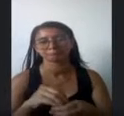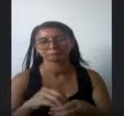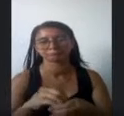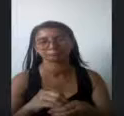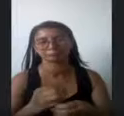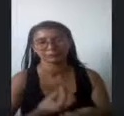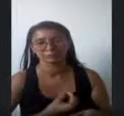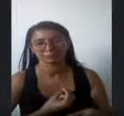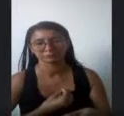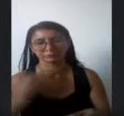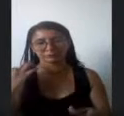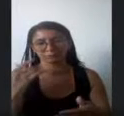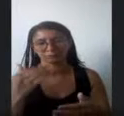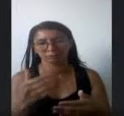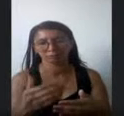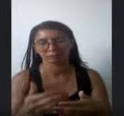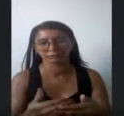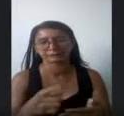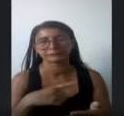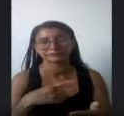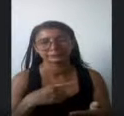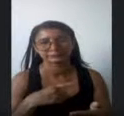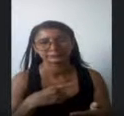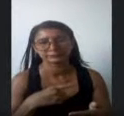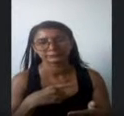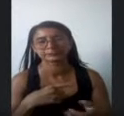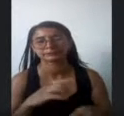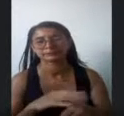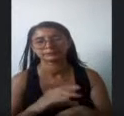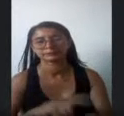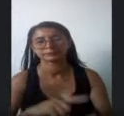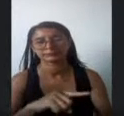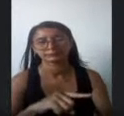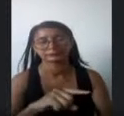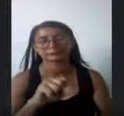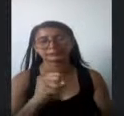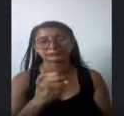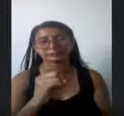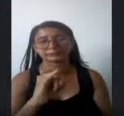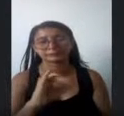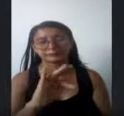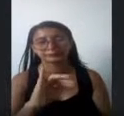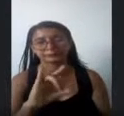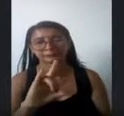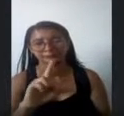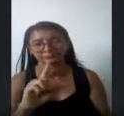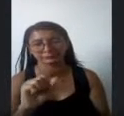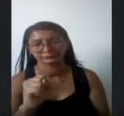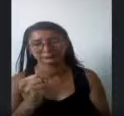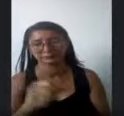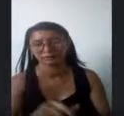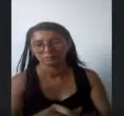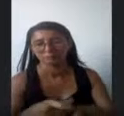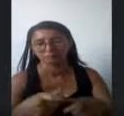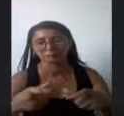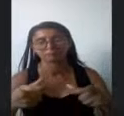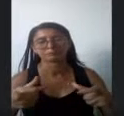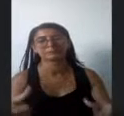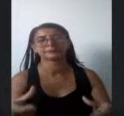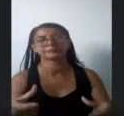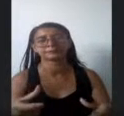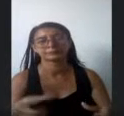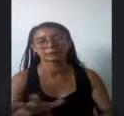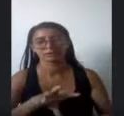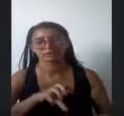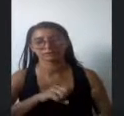vezes o risco de contrair HIV. Os estudos mostram isso. Então, assim, a problemática da sífilis,